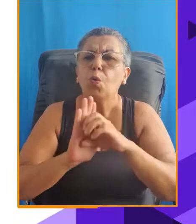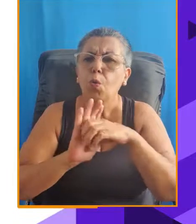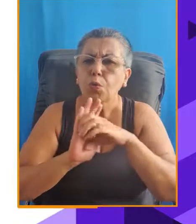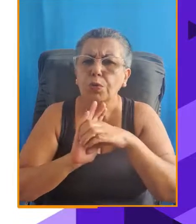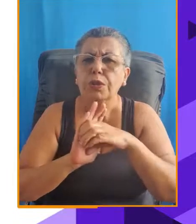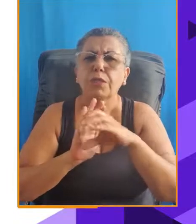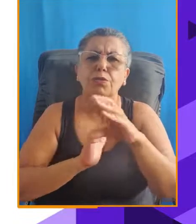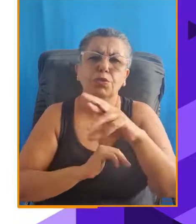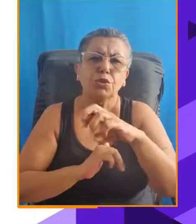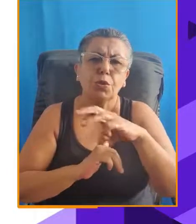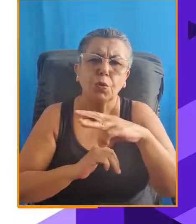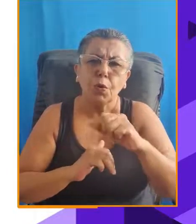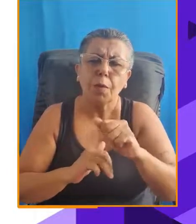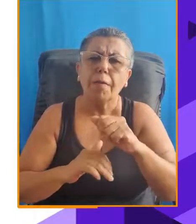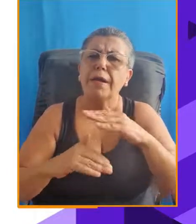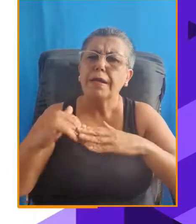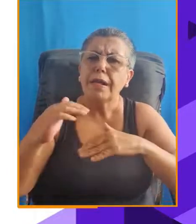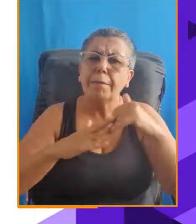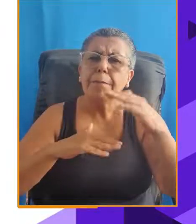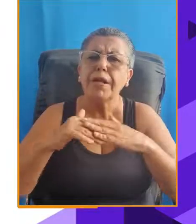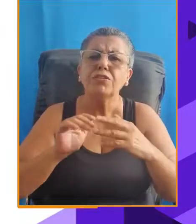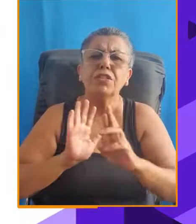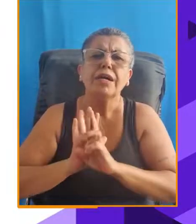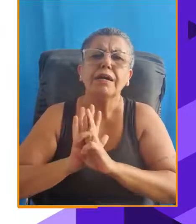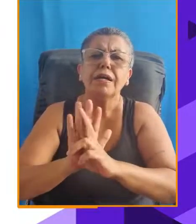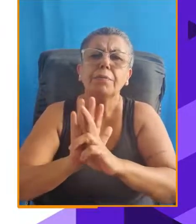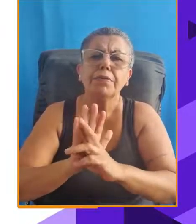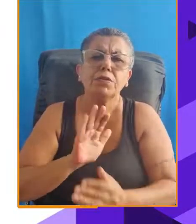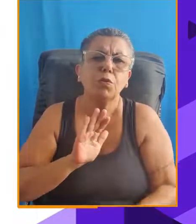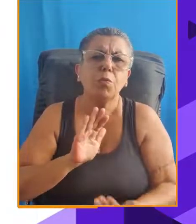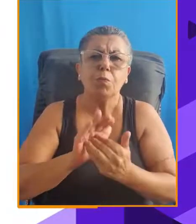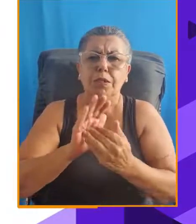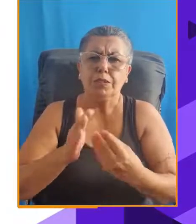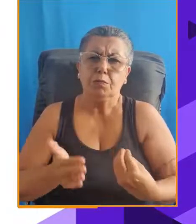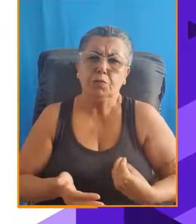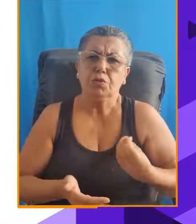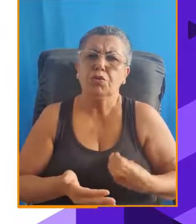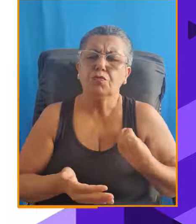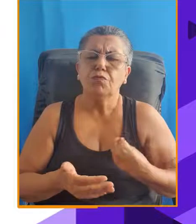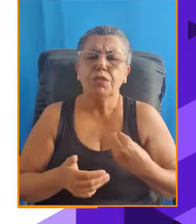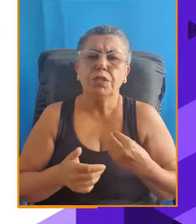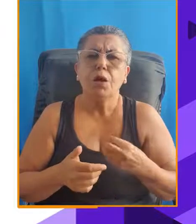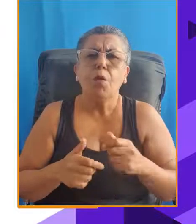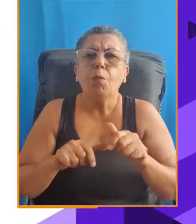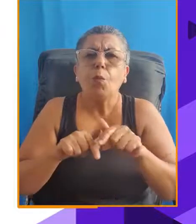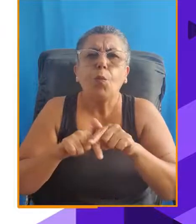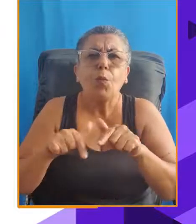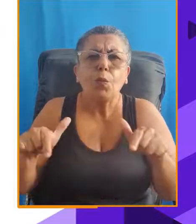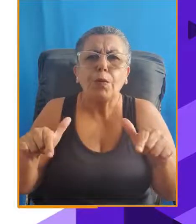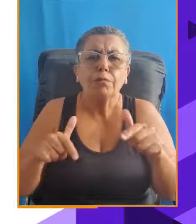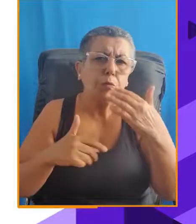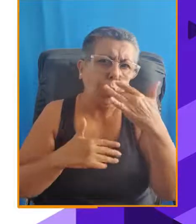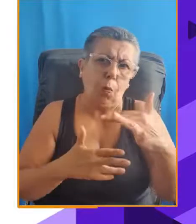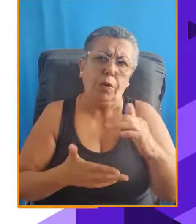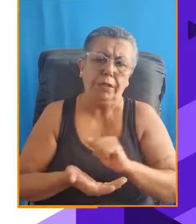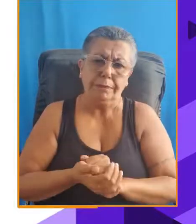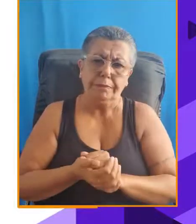cor saturada, na prática, representa o máximo de vivacidade ou de palidez que se obtém de uma